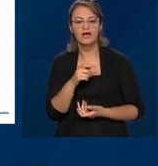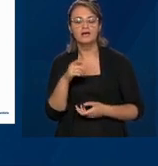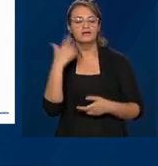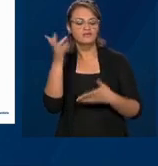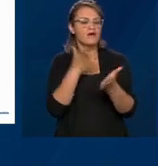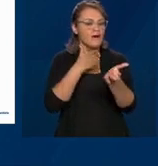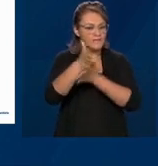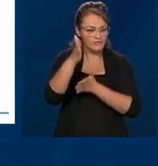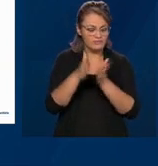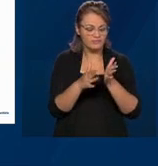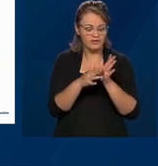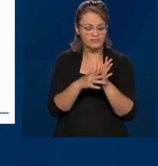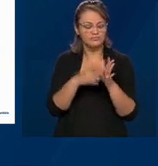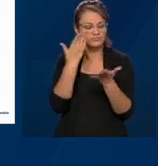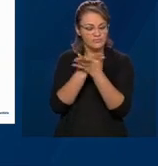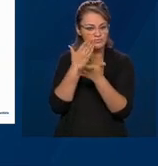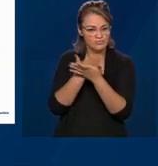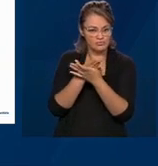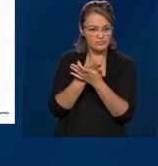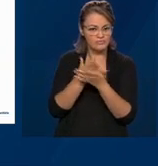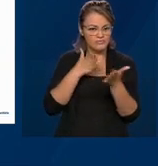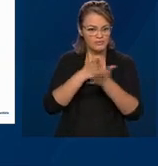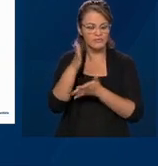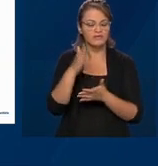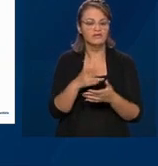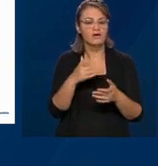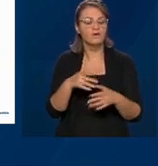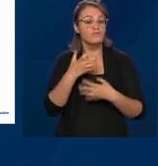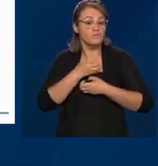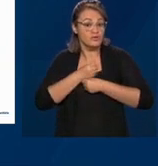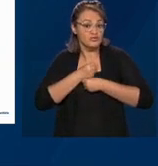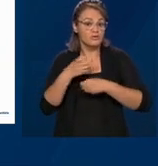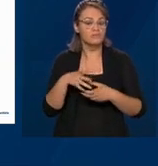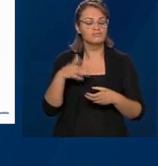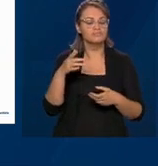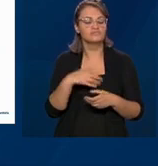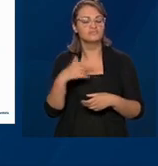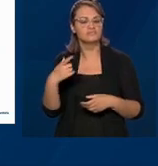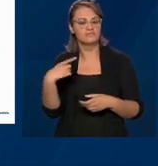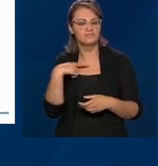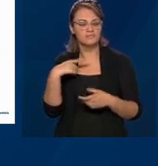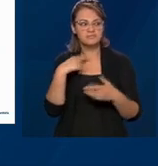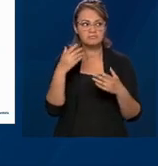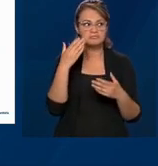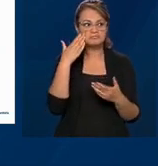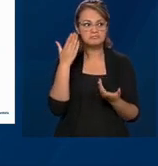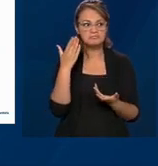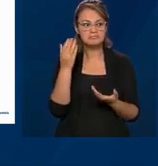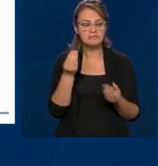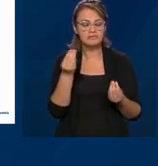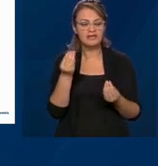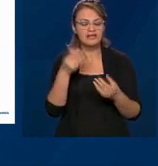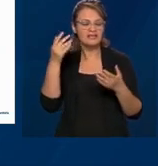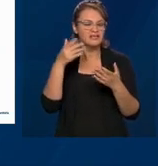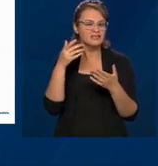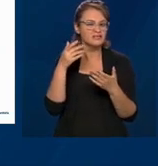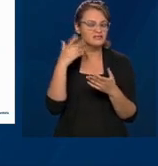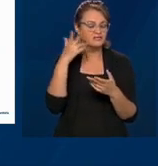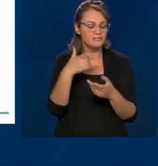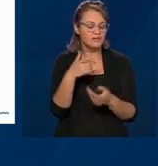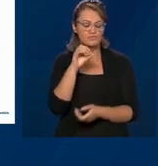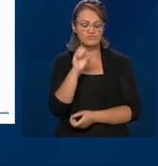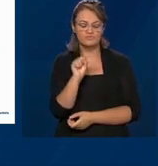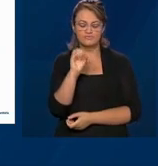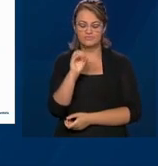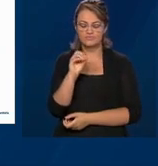foi aprovado no protocolo do estudo, os anticorpos de ligação previstas e a avaliação da soroconversão